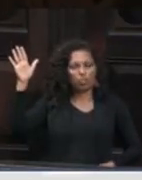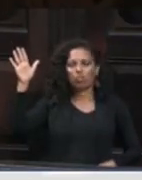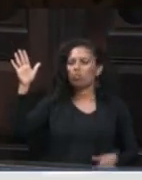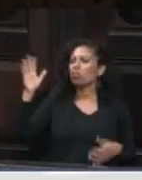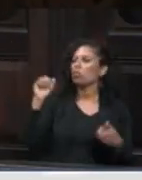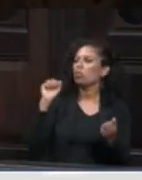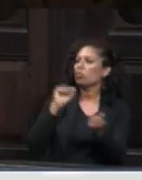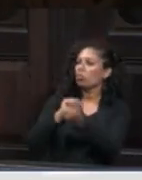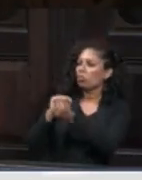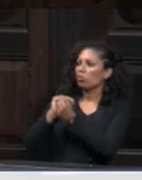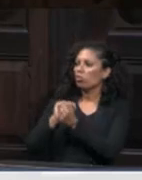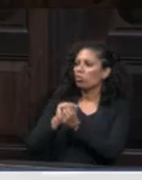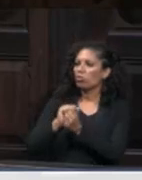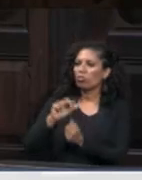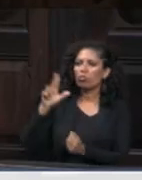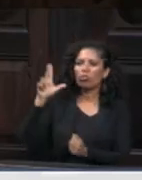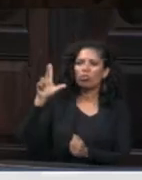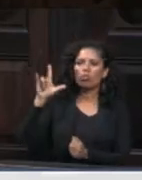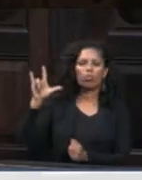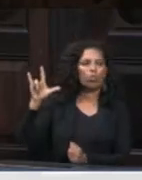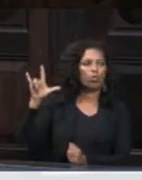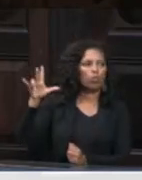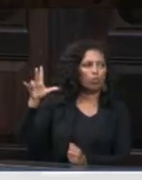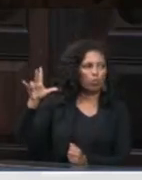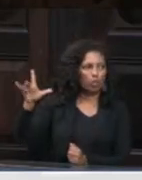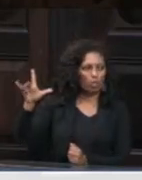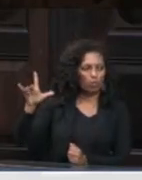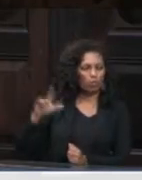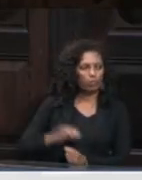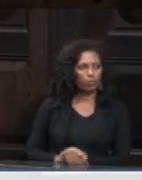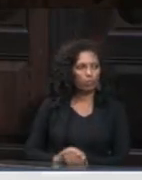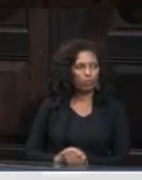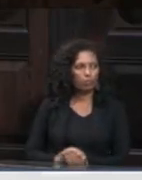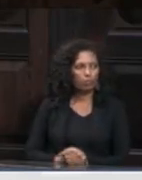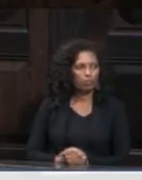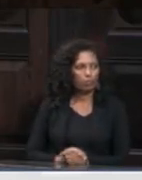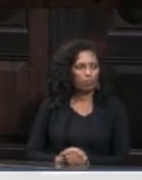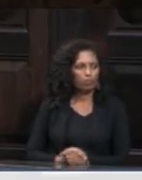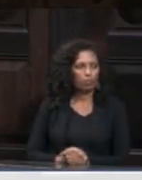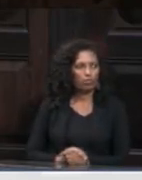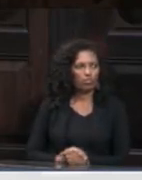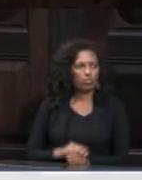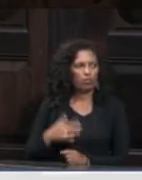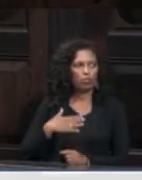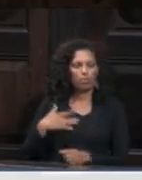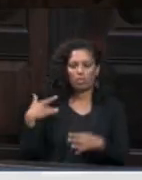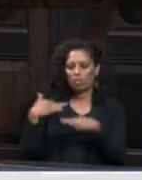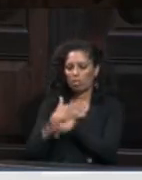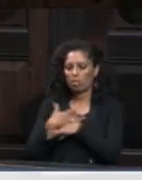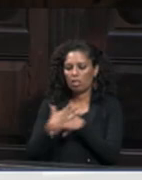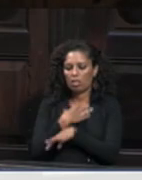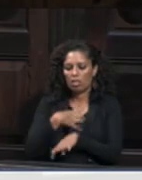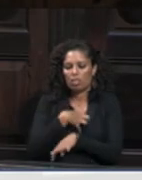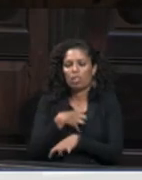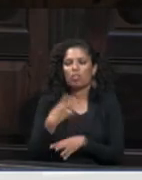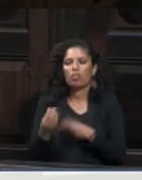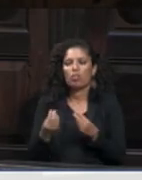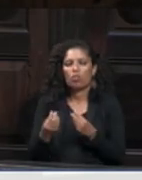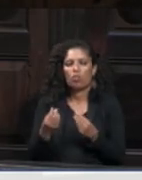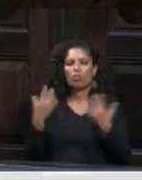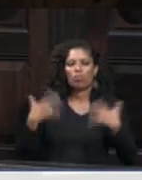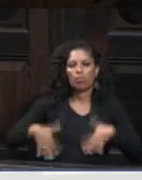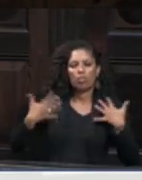Lula da Silva. Estavam no grampo. Isso deixou a nossa cidade e a população, presidente, muito